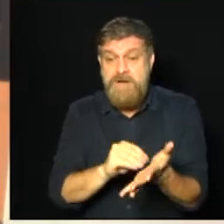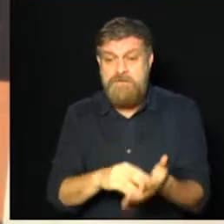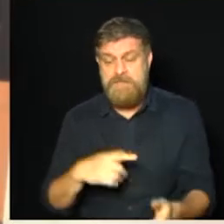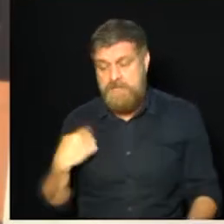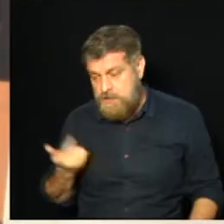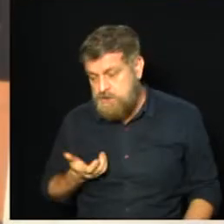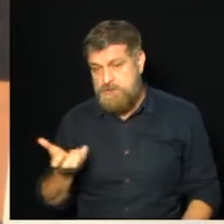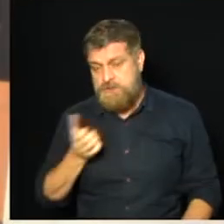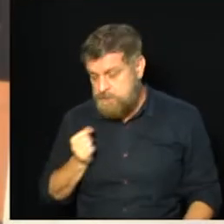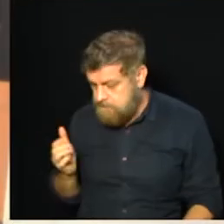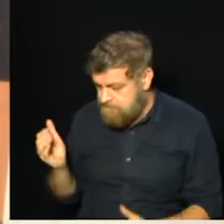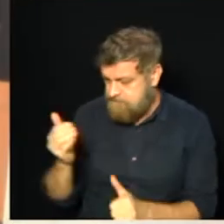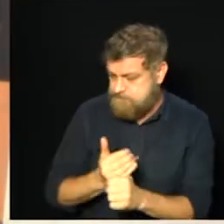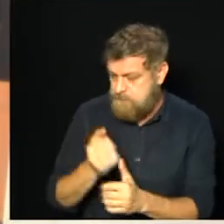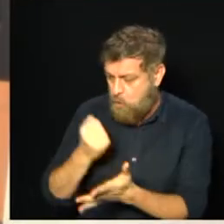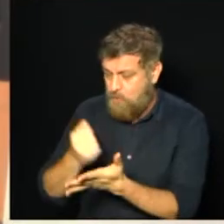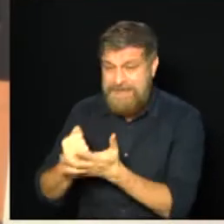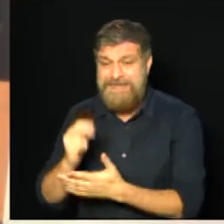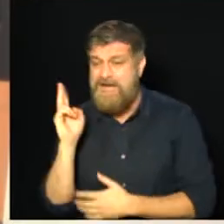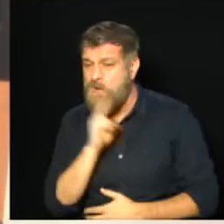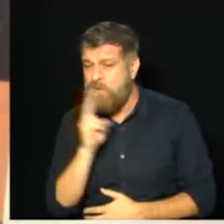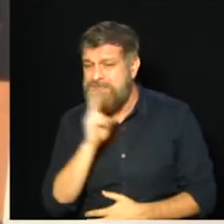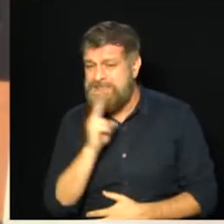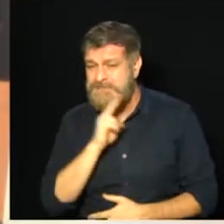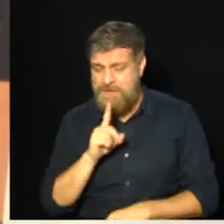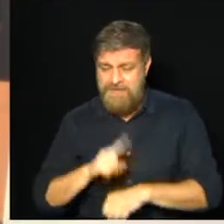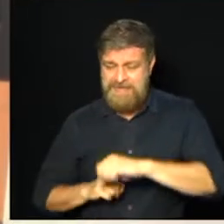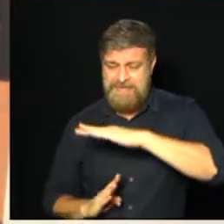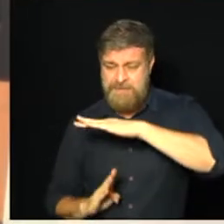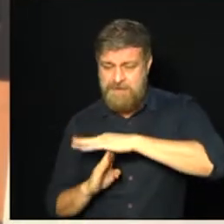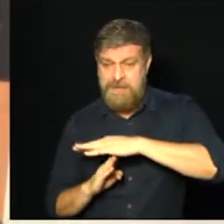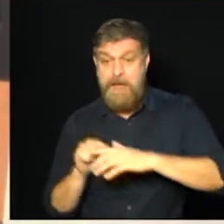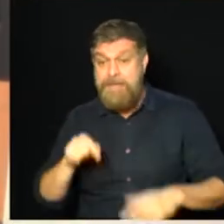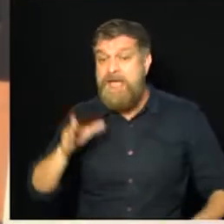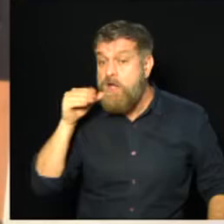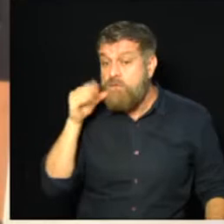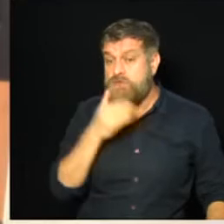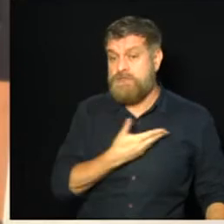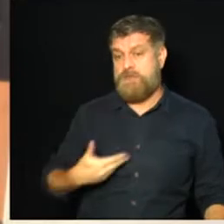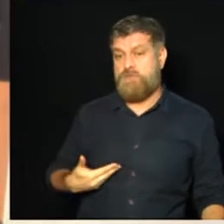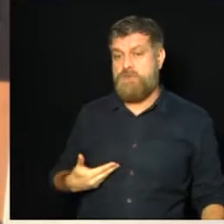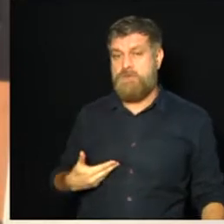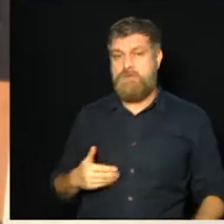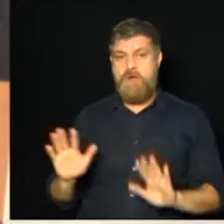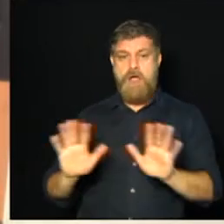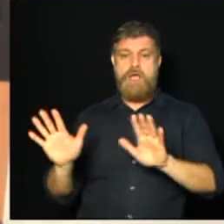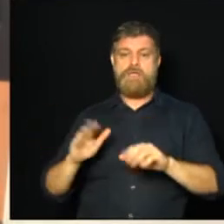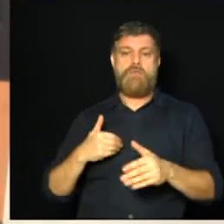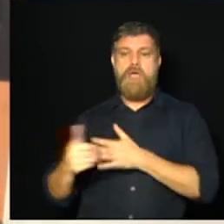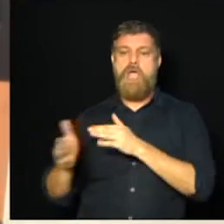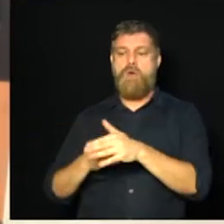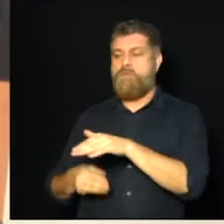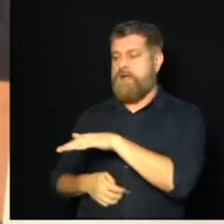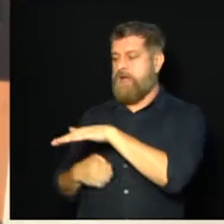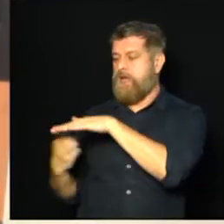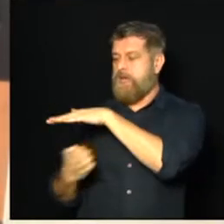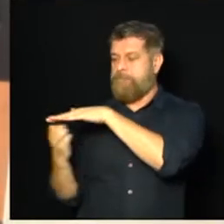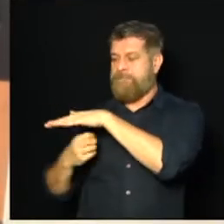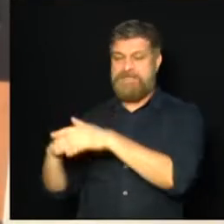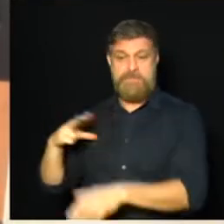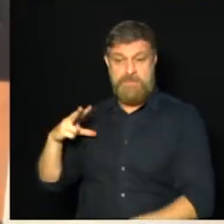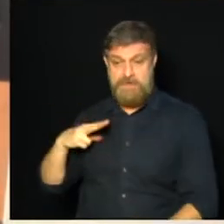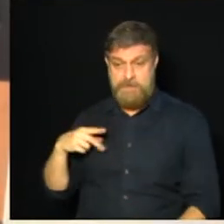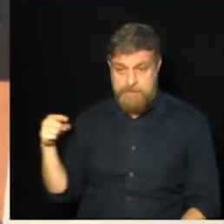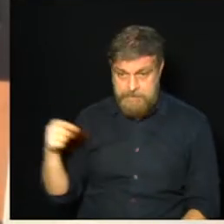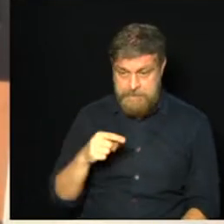compor com a contratação emergencial, porque o emergencial ele é temporário, mas ele é servidor público. Ele não é um seletista, ele é um regime